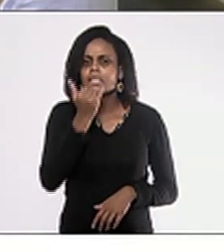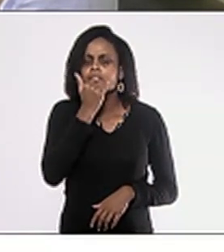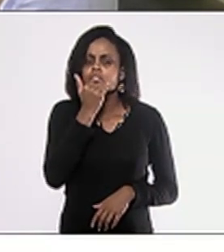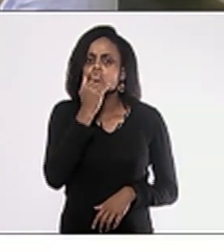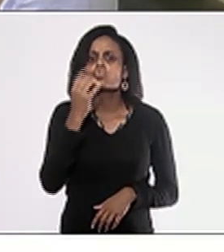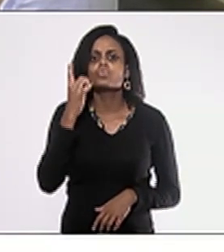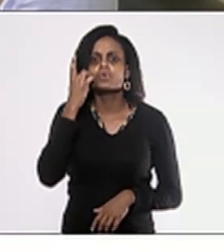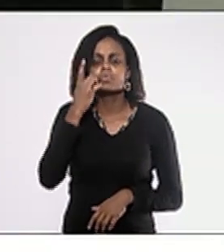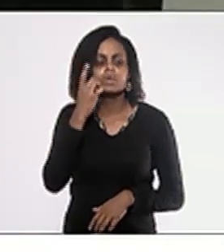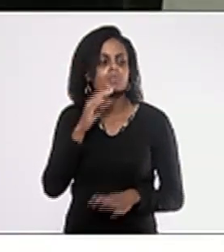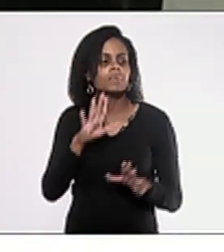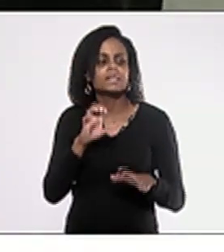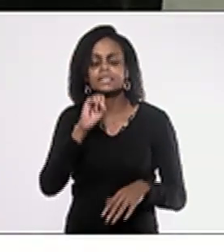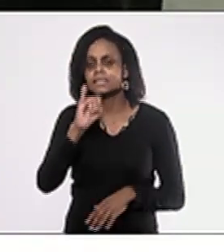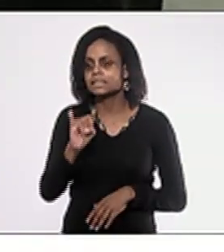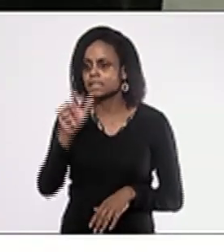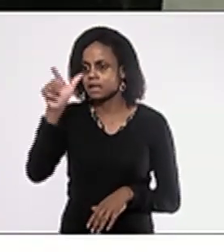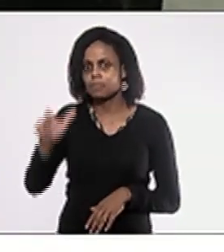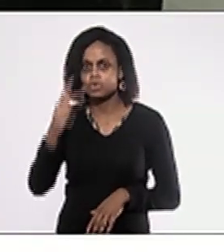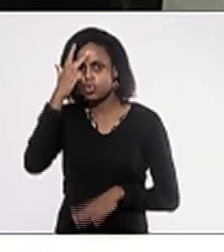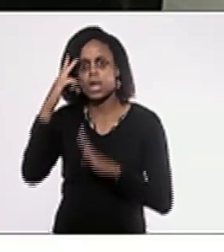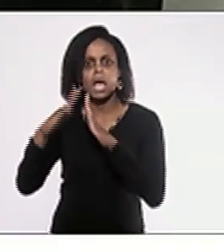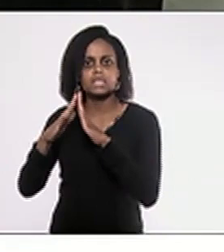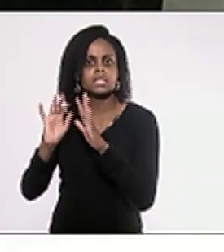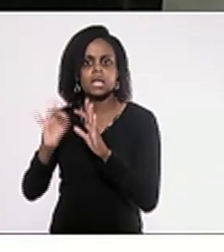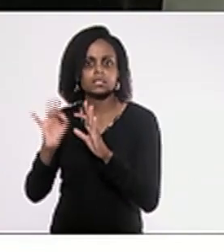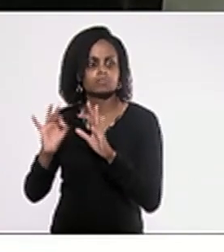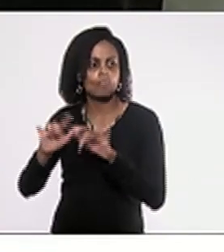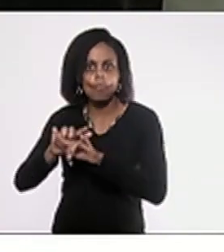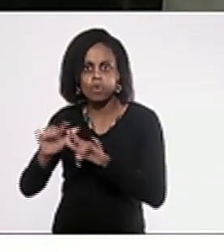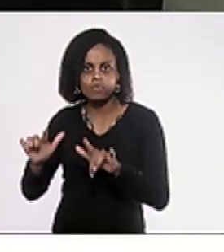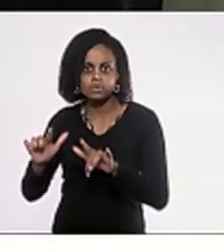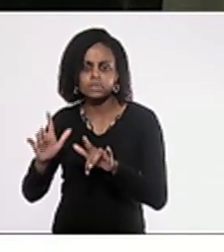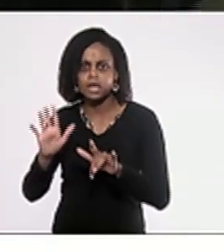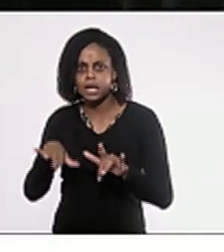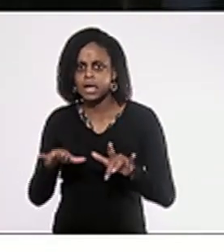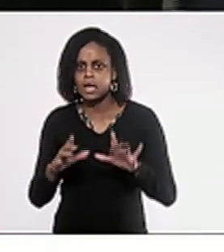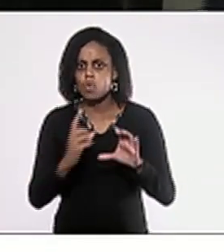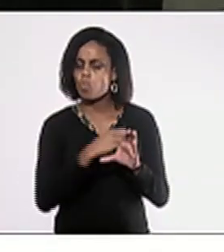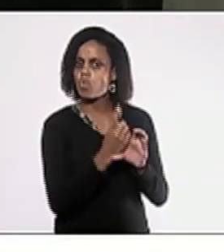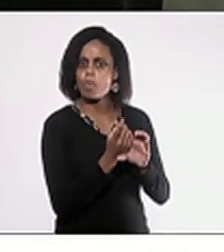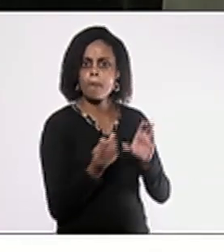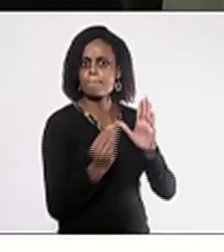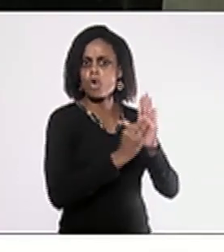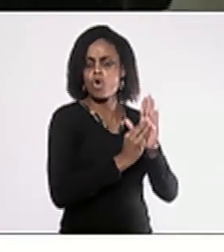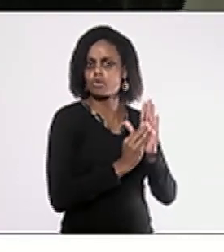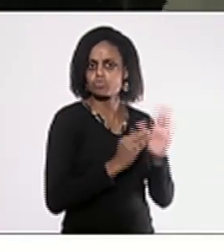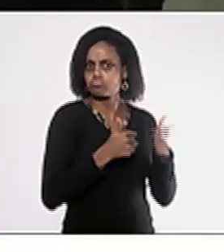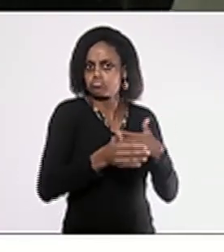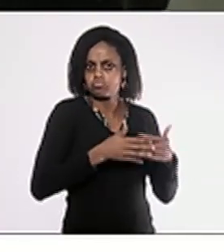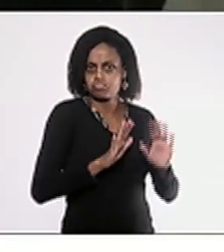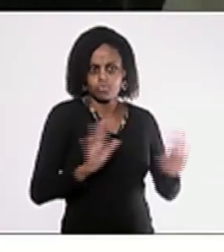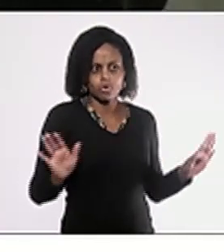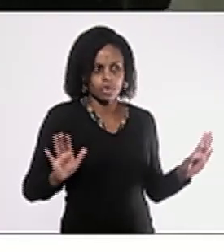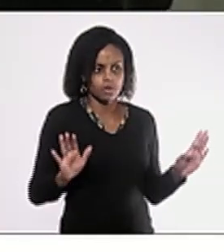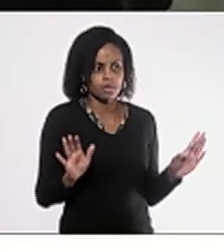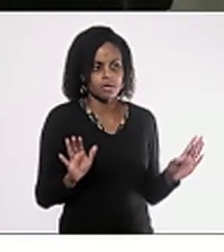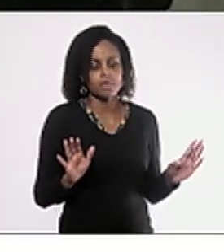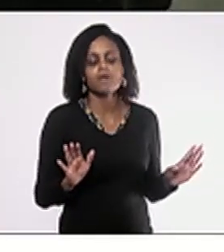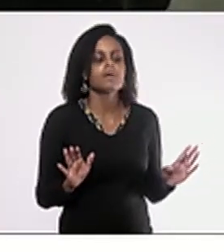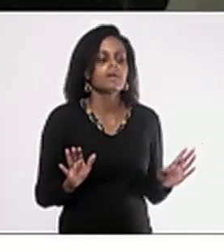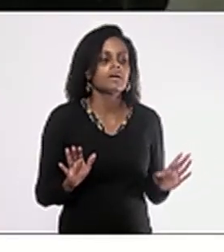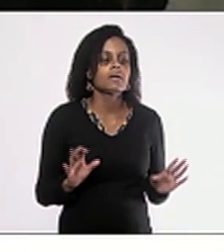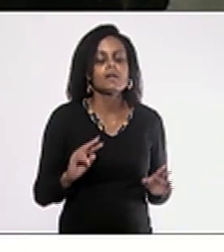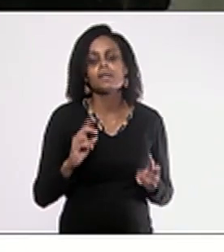Primeiro, se o consumidor não está em casa, porque é instalado da mesma forma, é trocado da mesma forma. E,